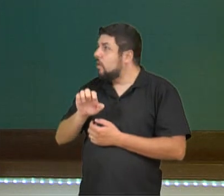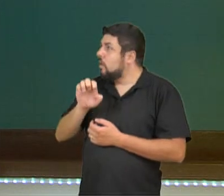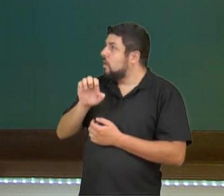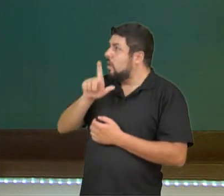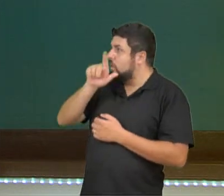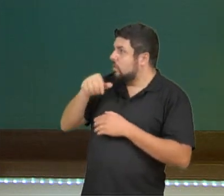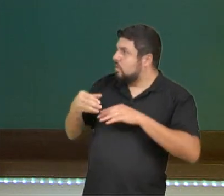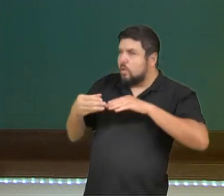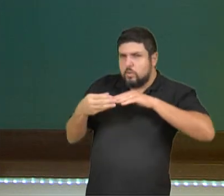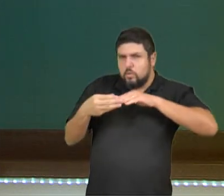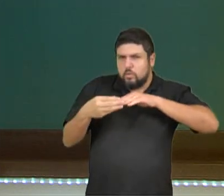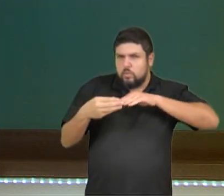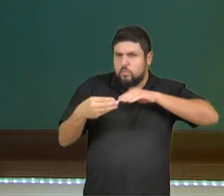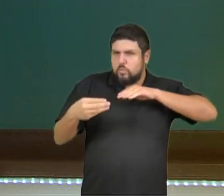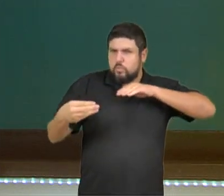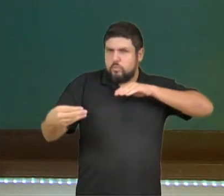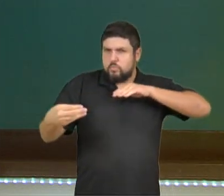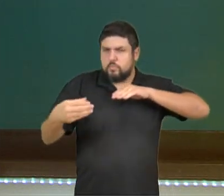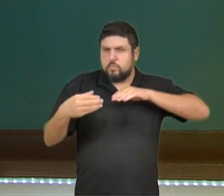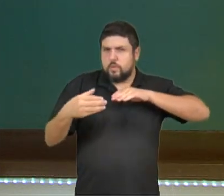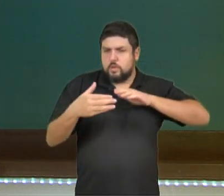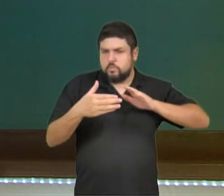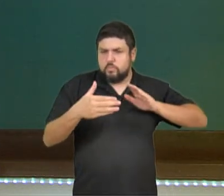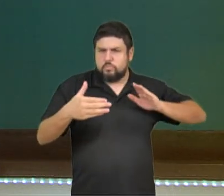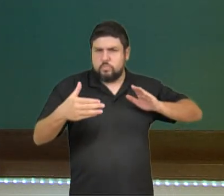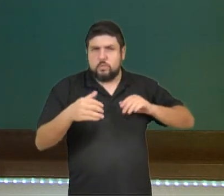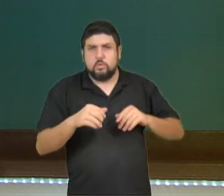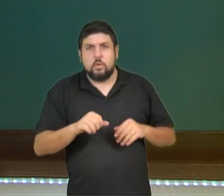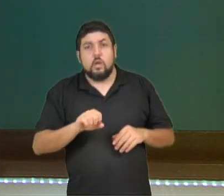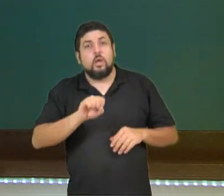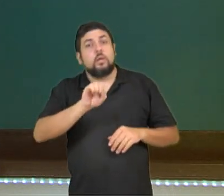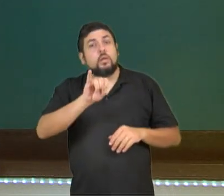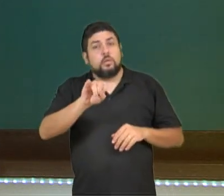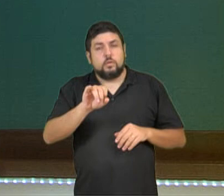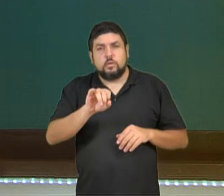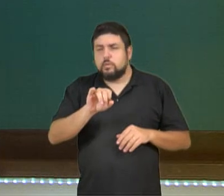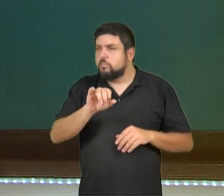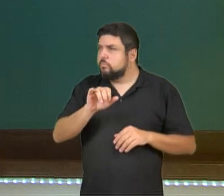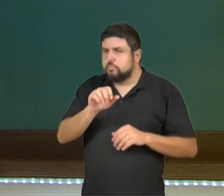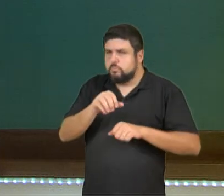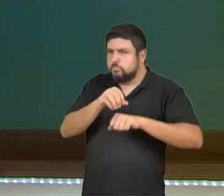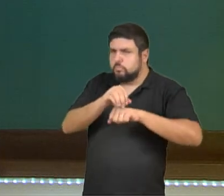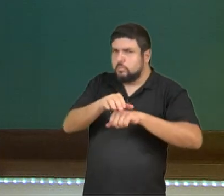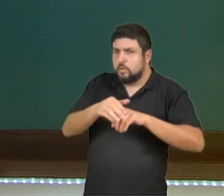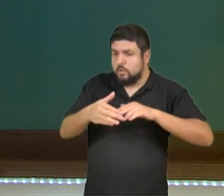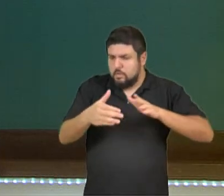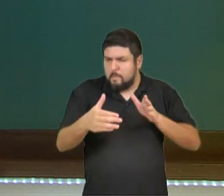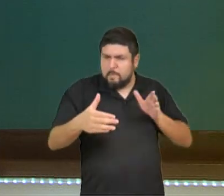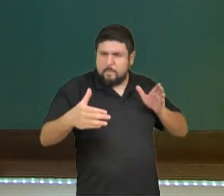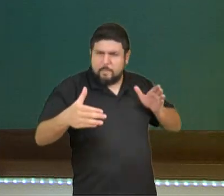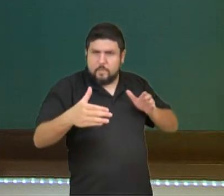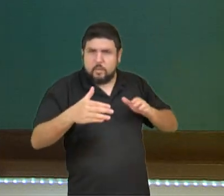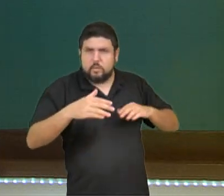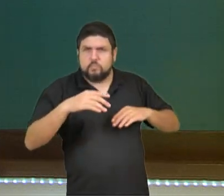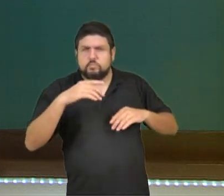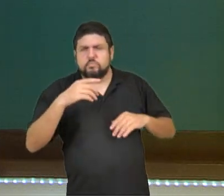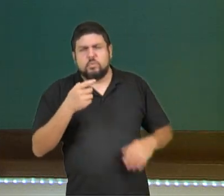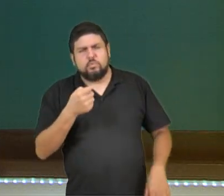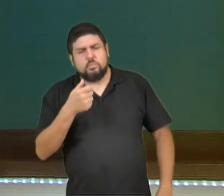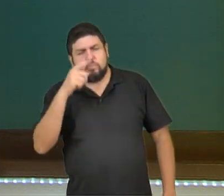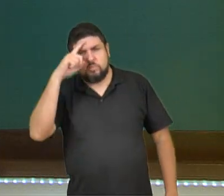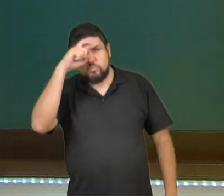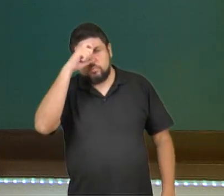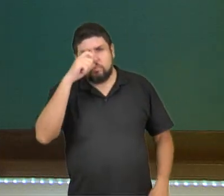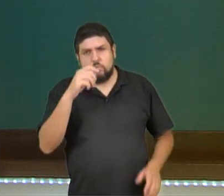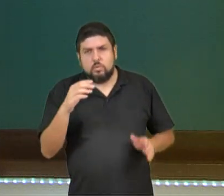é, já aproveito para dizer que quanto maior a prancha, a dificuldade é menor. Então, quando ela vai ficando